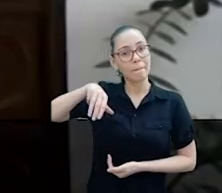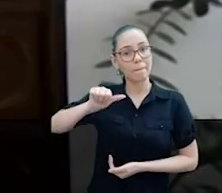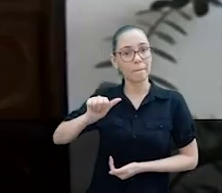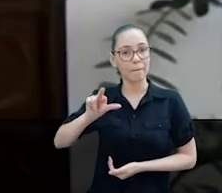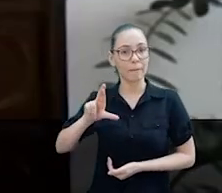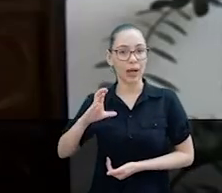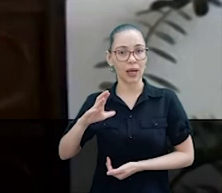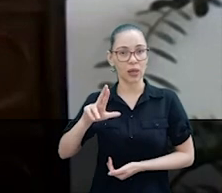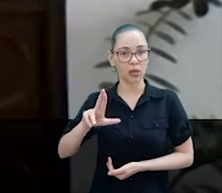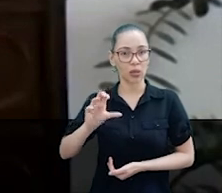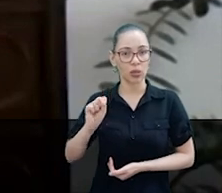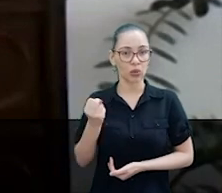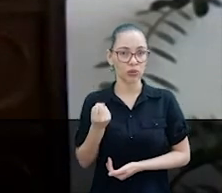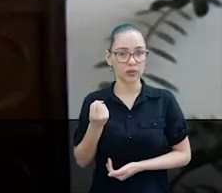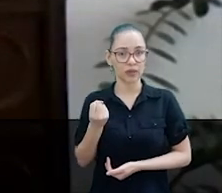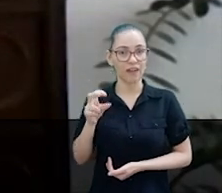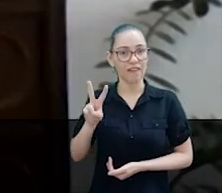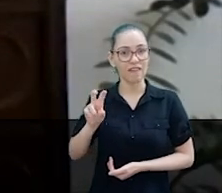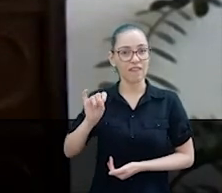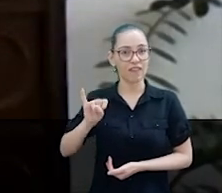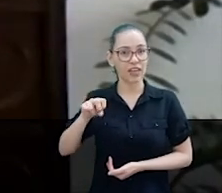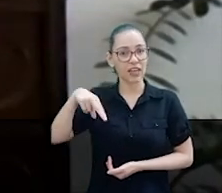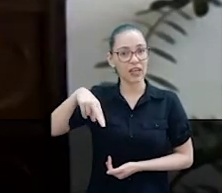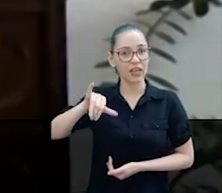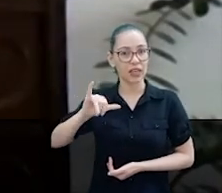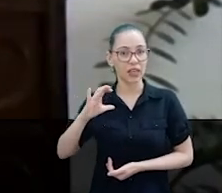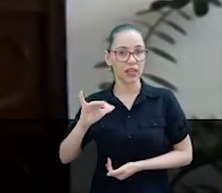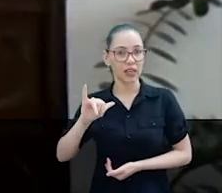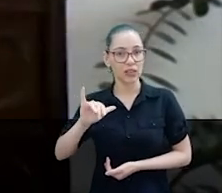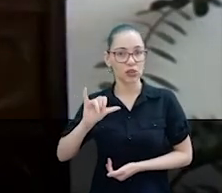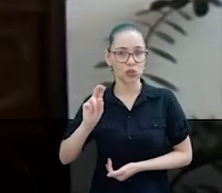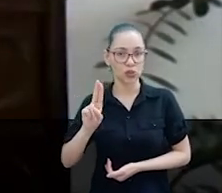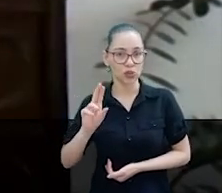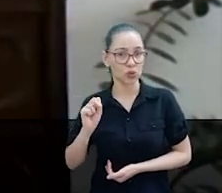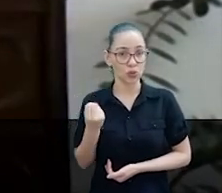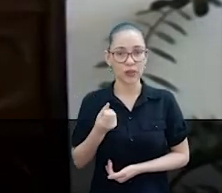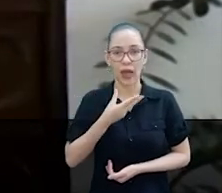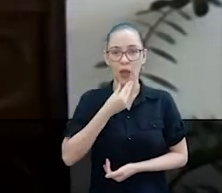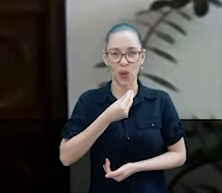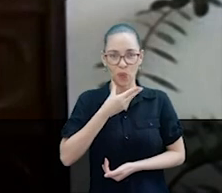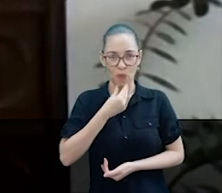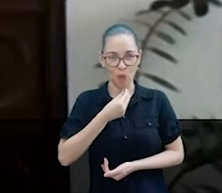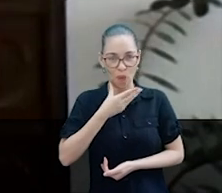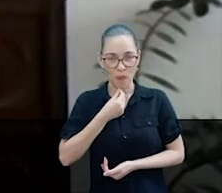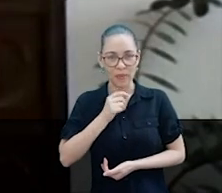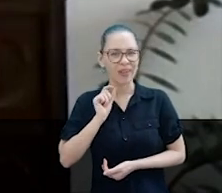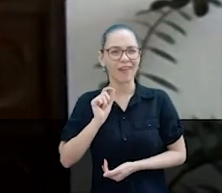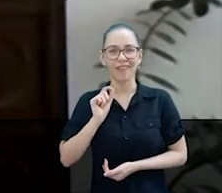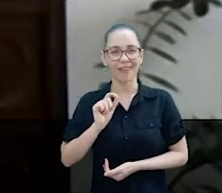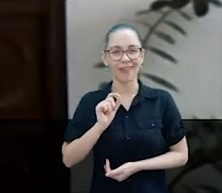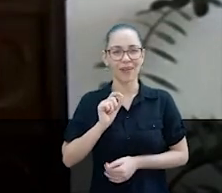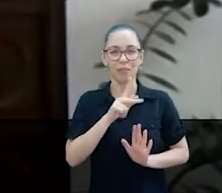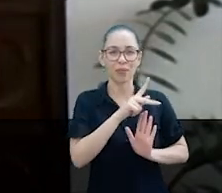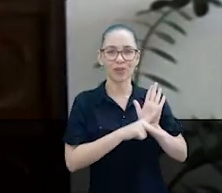Acho que essa coerência, né, de viver integralmente para um projeto